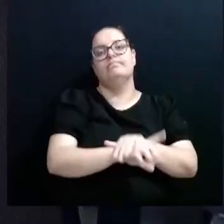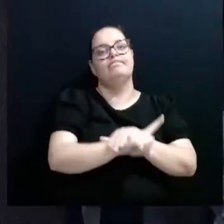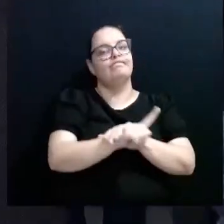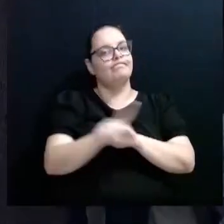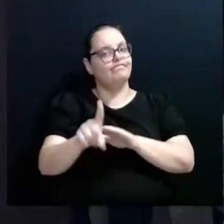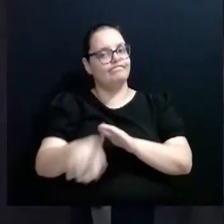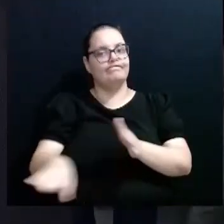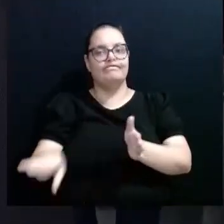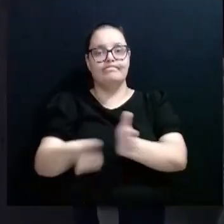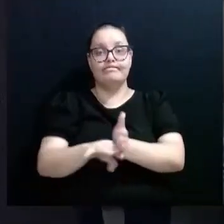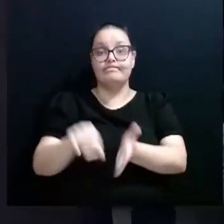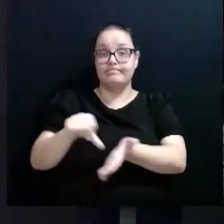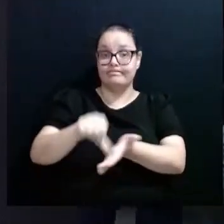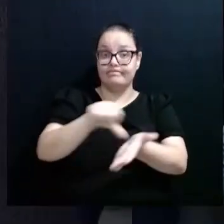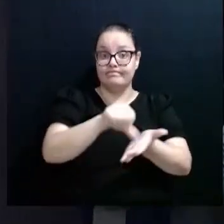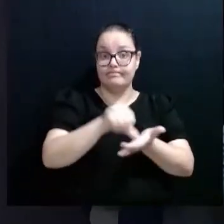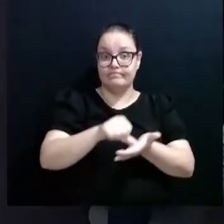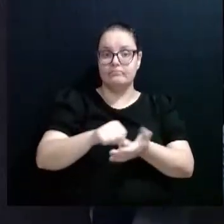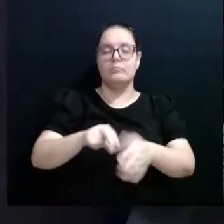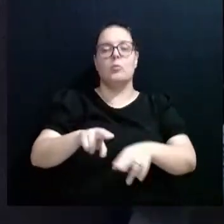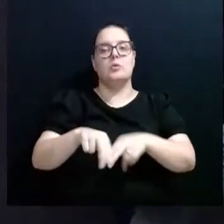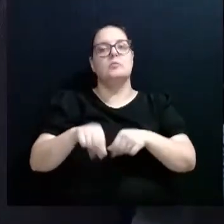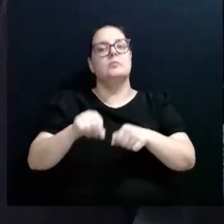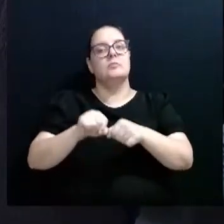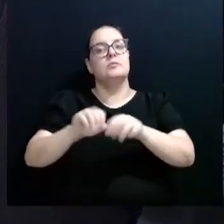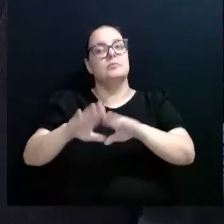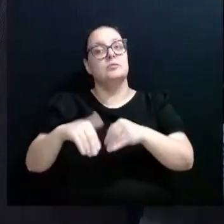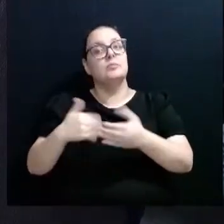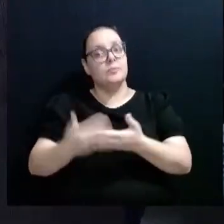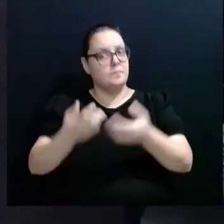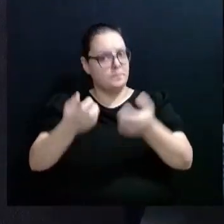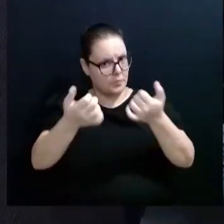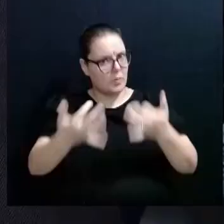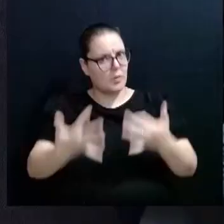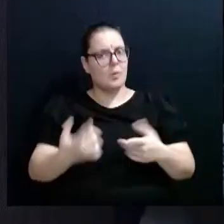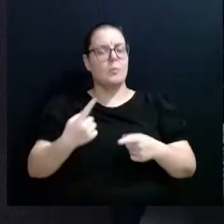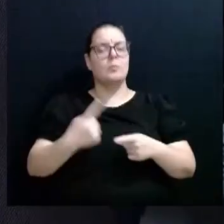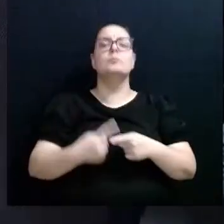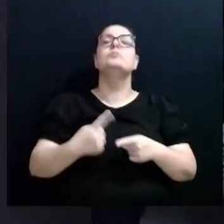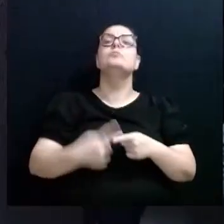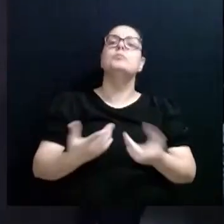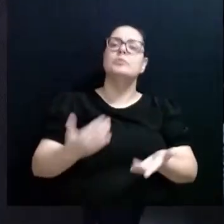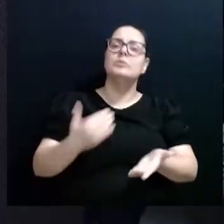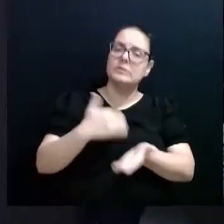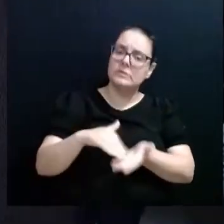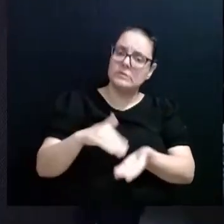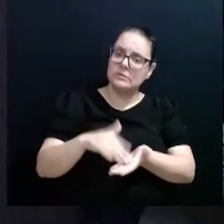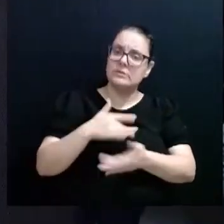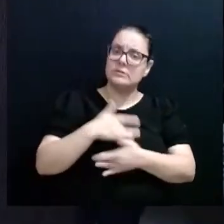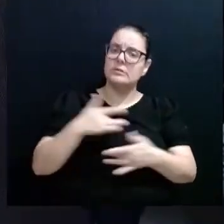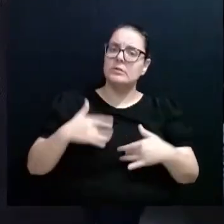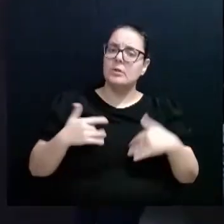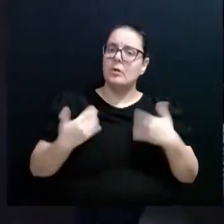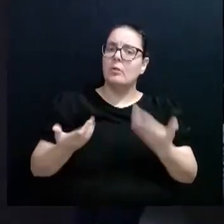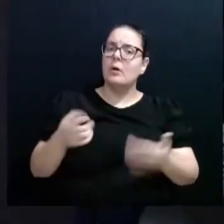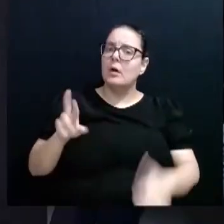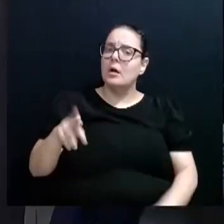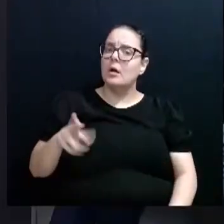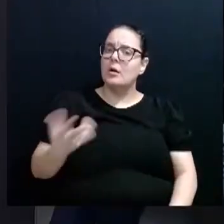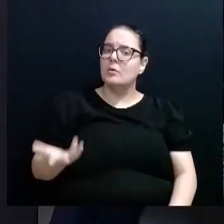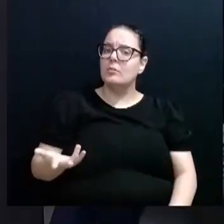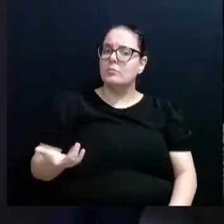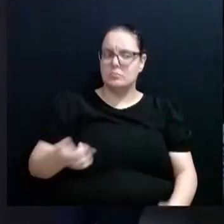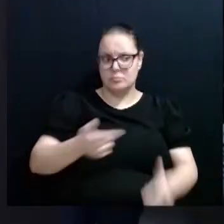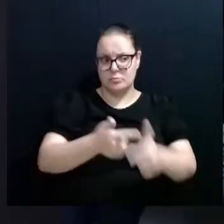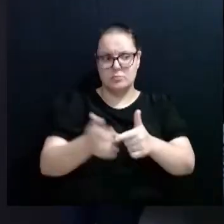unidades. Por isso eu fiz um requerimento cobrando explicações à Secretaria de Saúde e quais foram as razões e o problema que